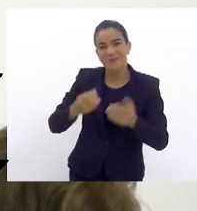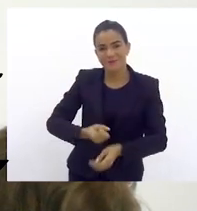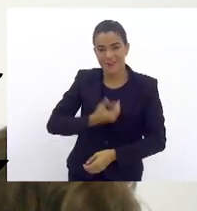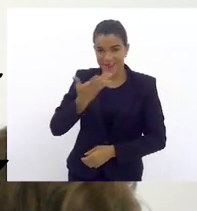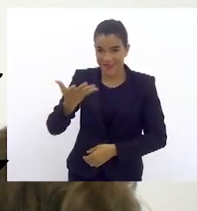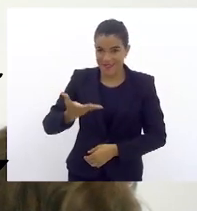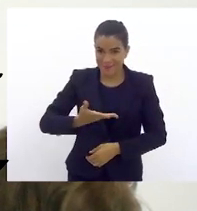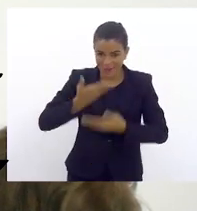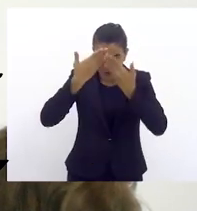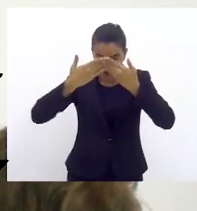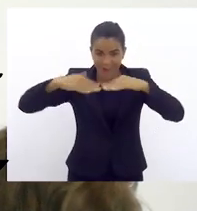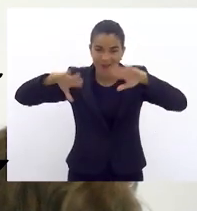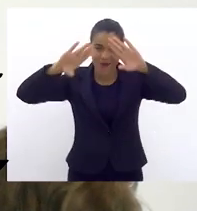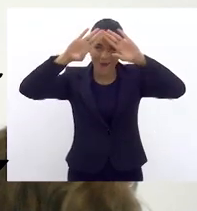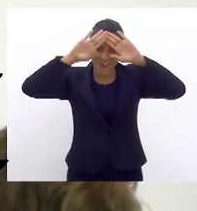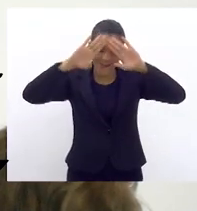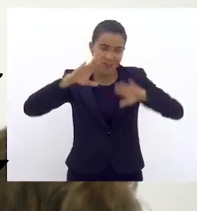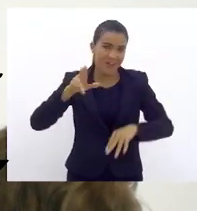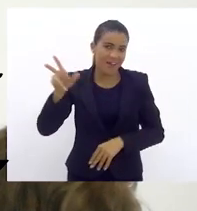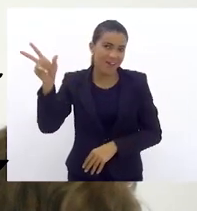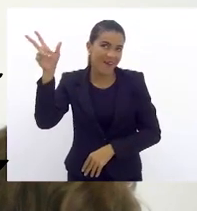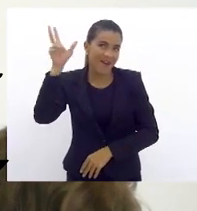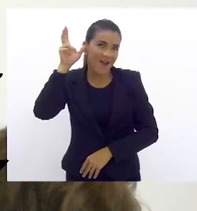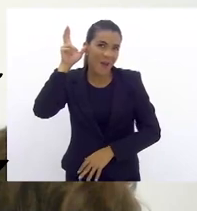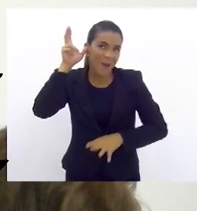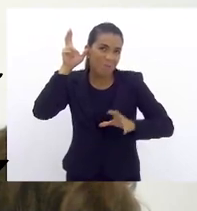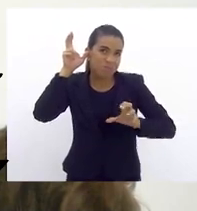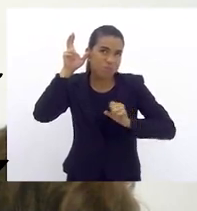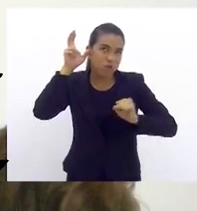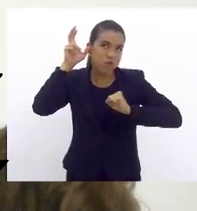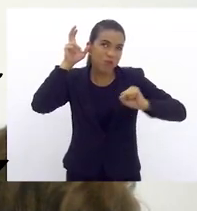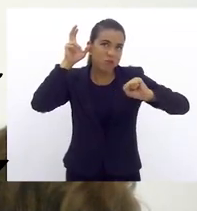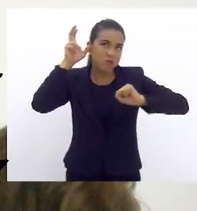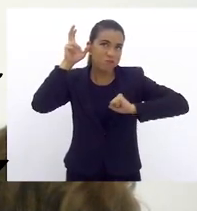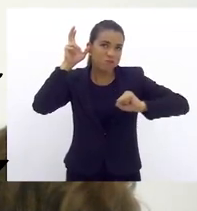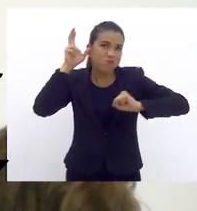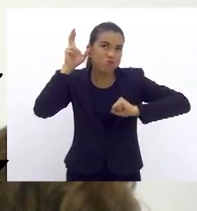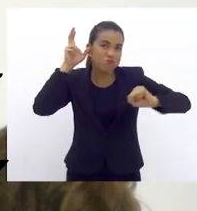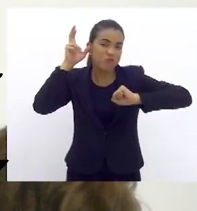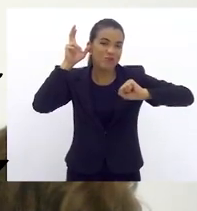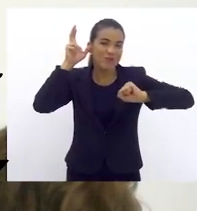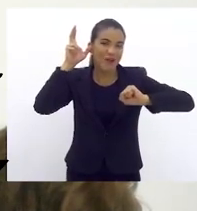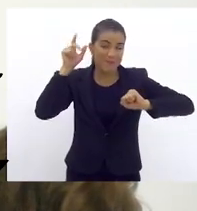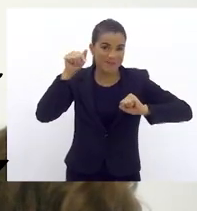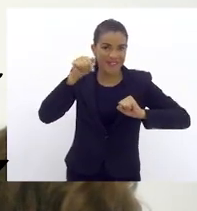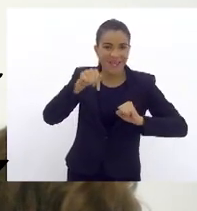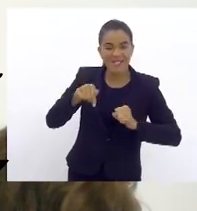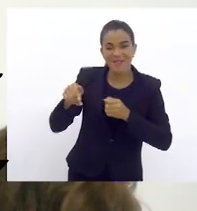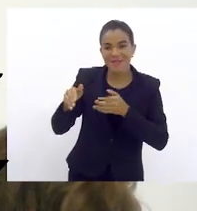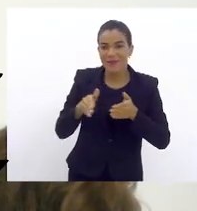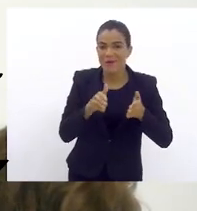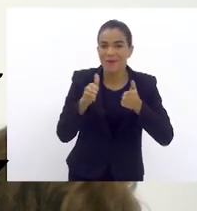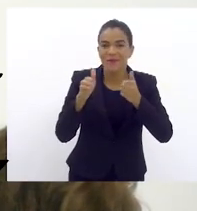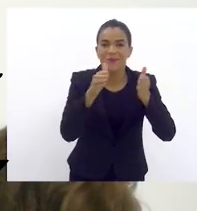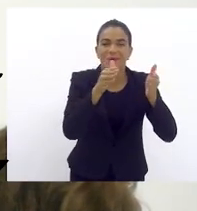deixar de ouvir seu coração esse é o caminho da Encruzilhada